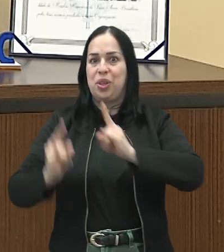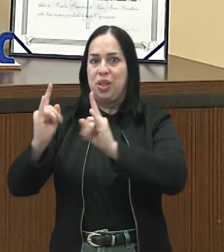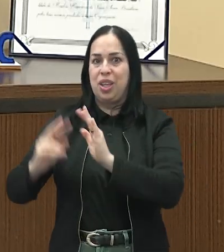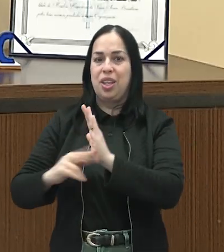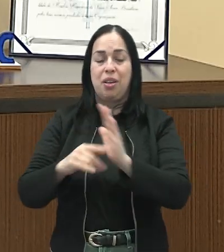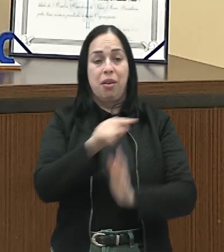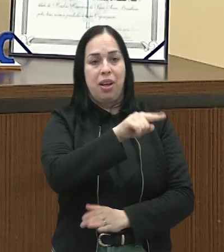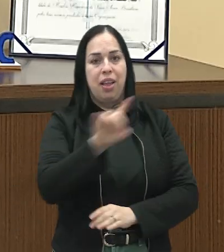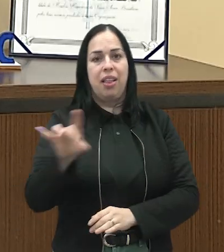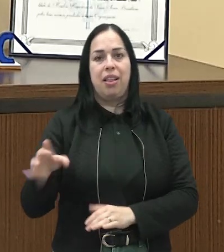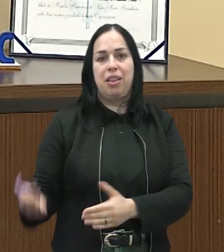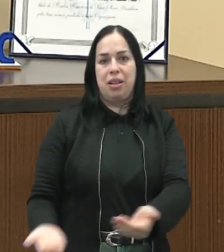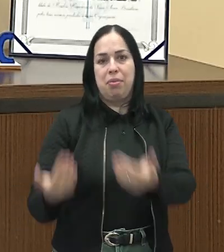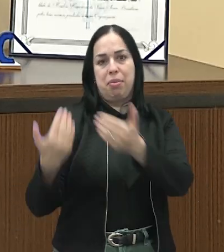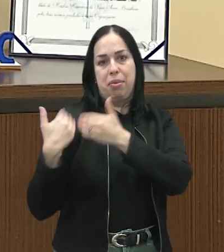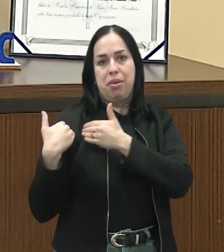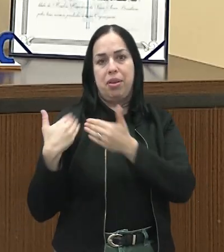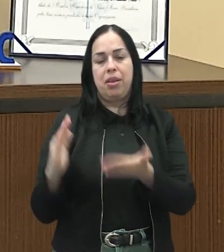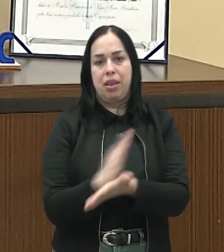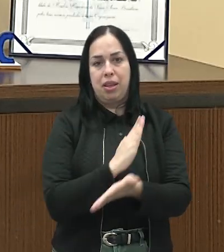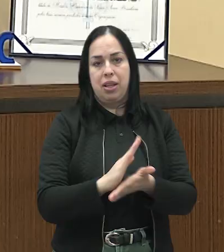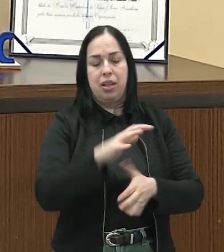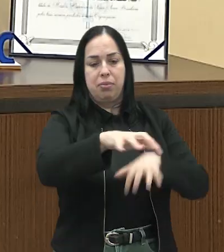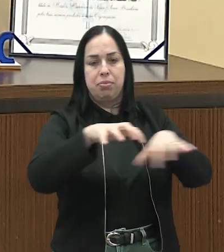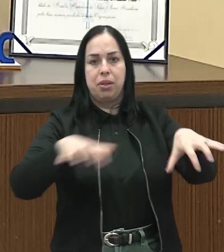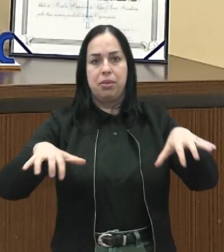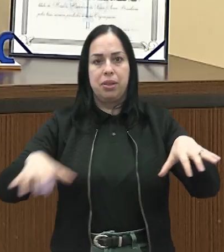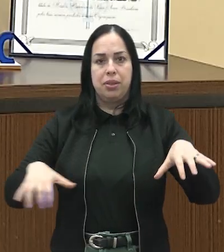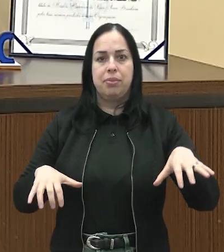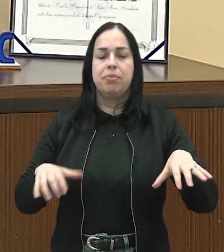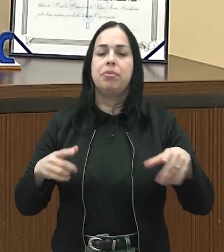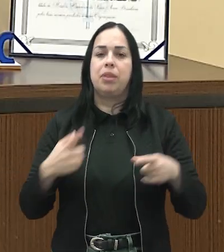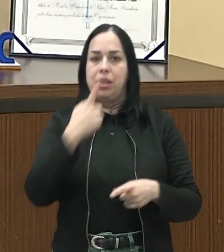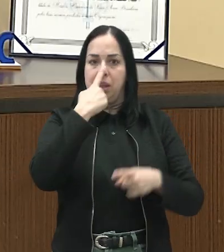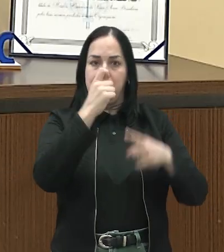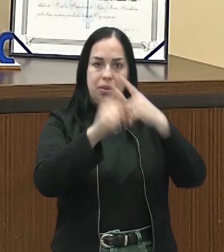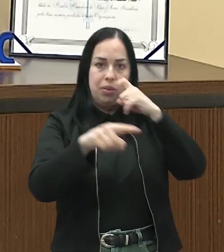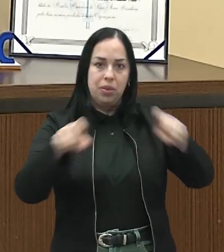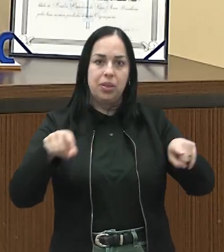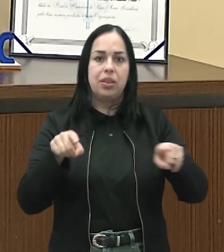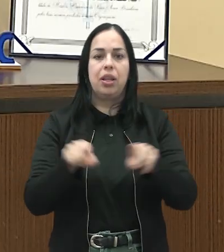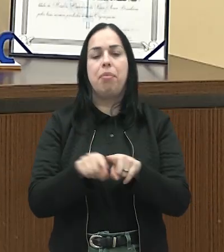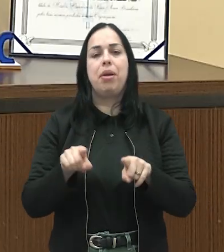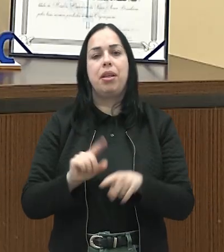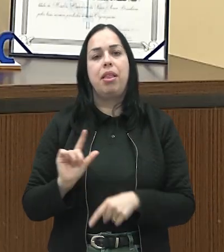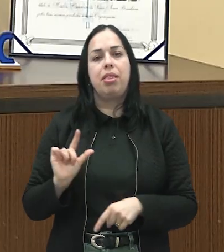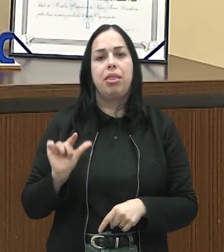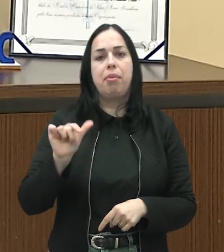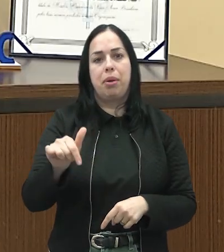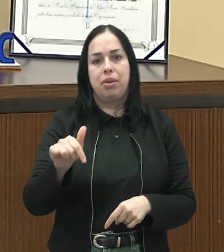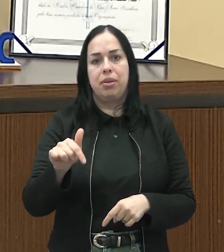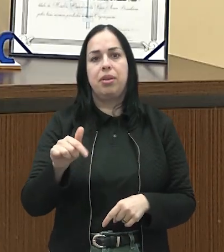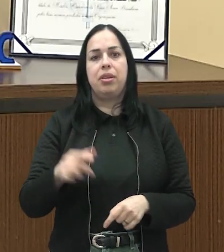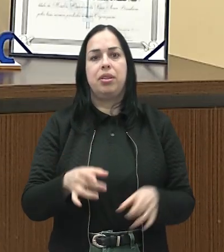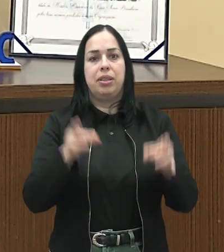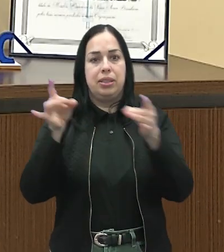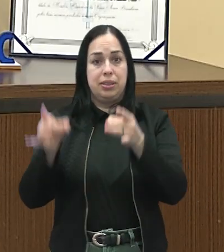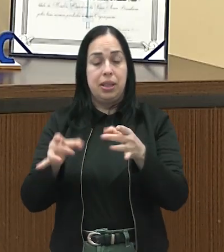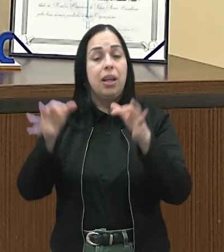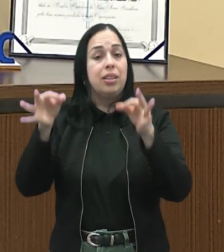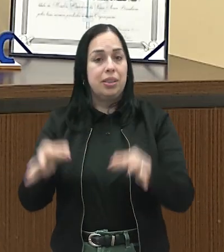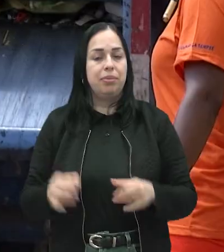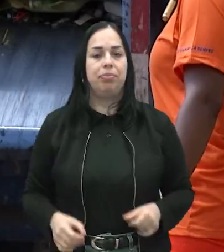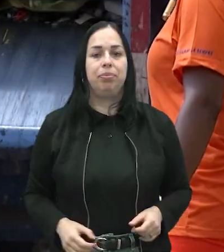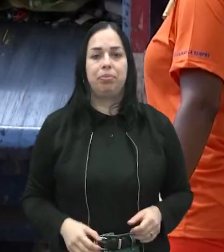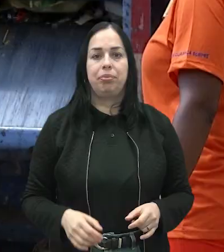condomínios façam a sua parte, que faça a separação correta, dos seus resíduos e que vá consequentemente aí para a destinação